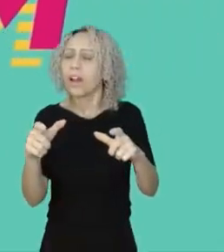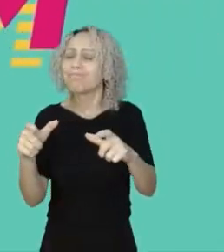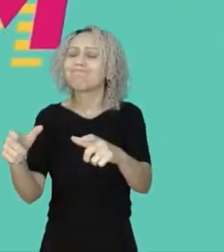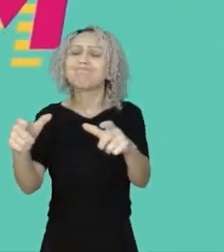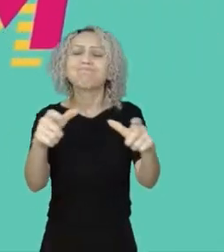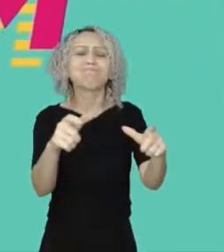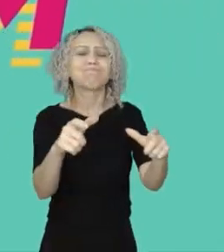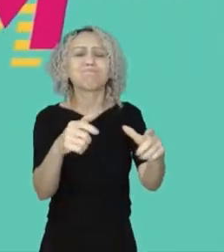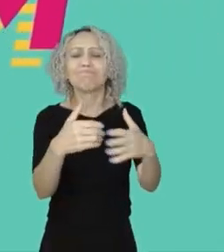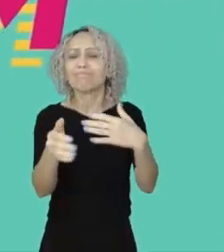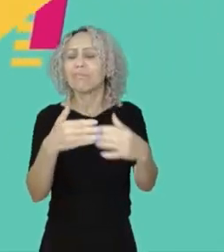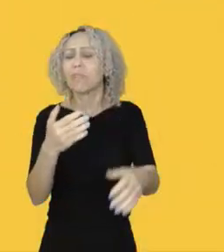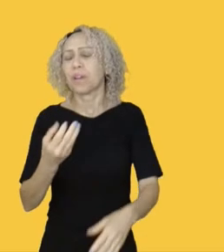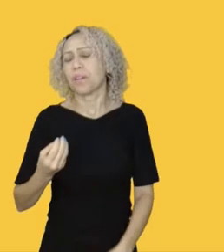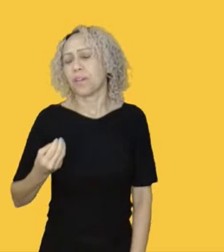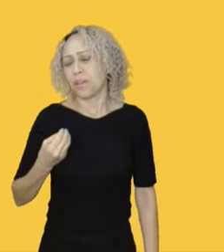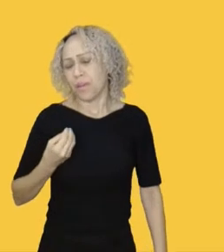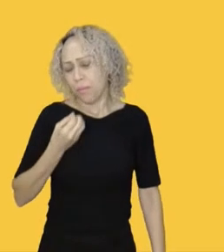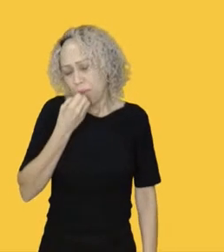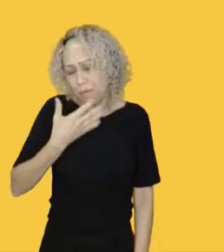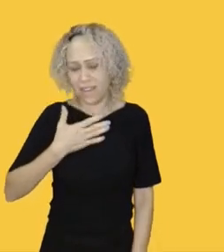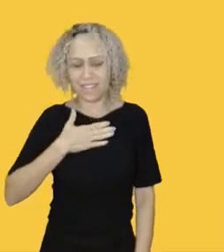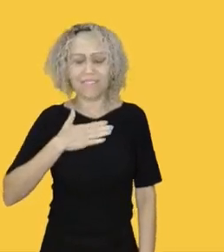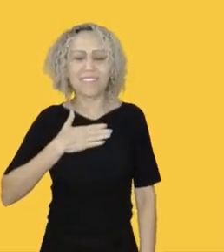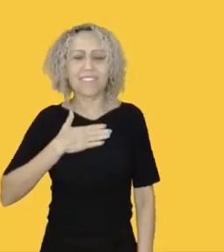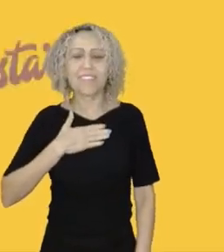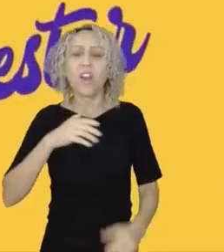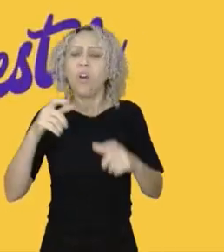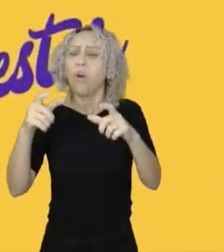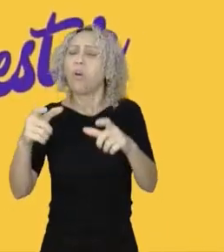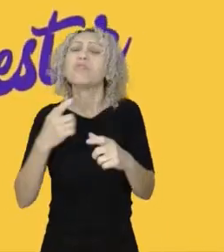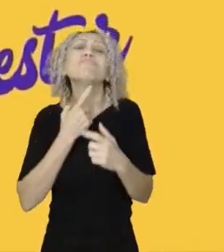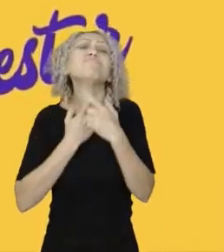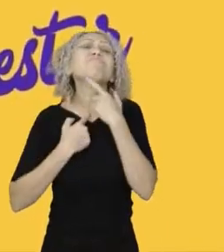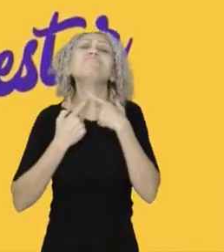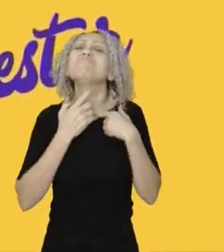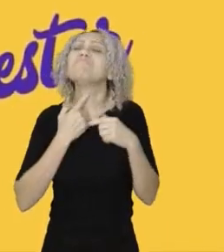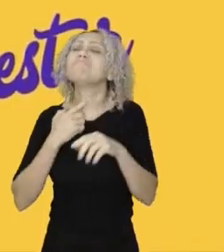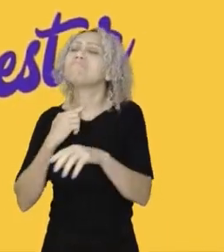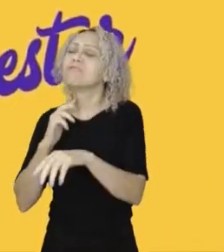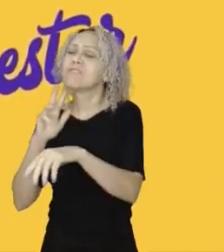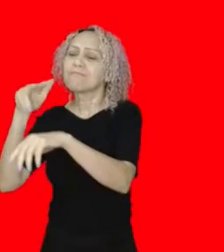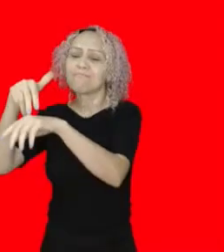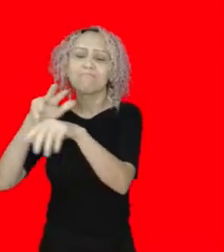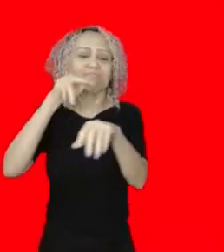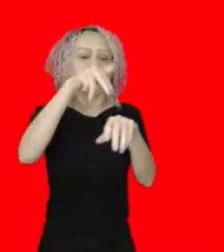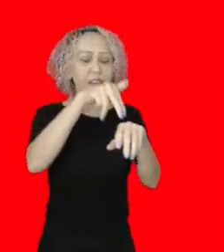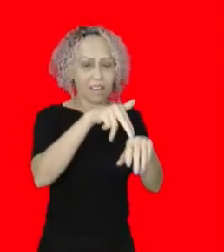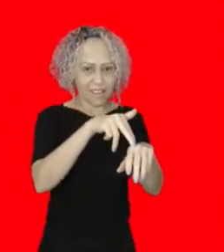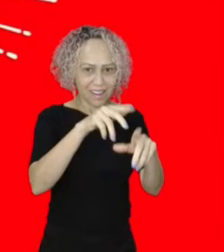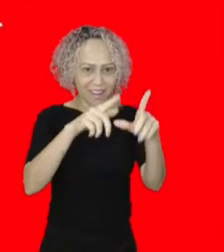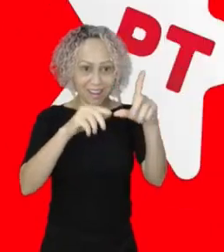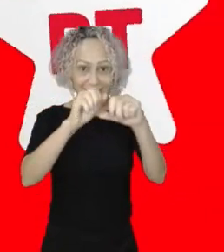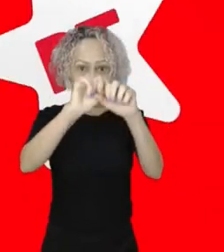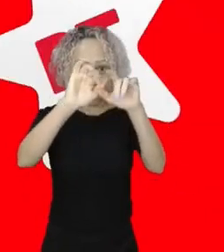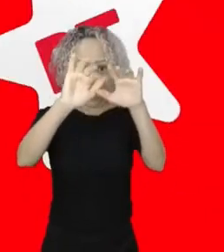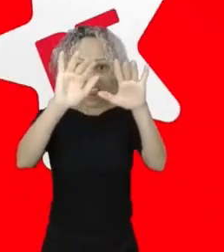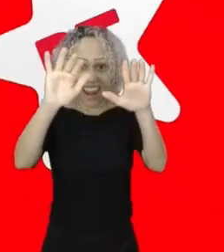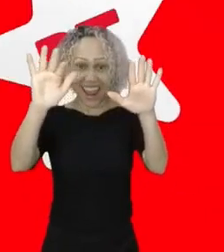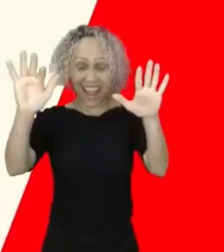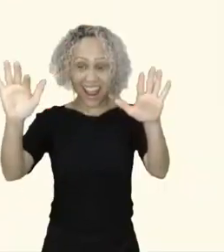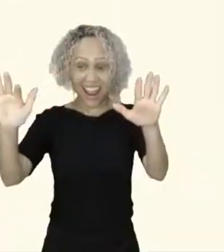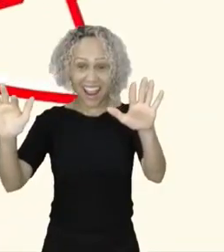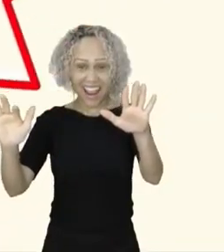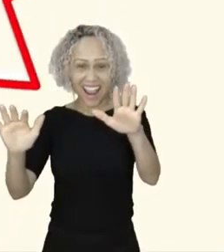lugar que é bom pra mim é onde eu quiser estar. A estrela ainda